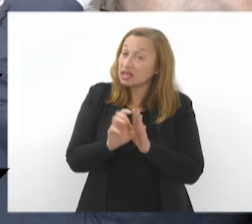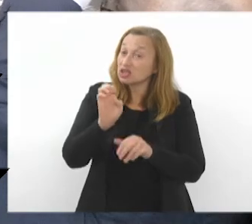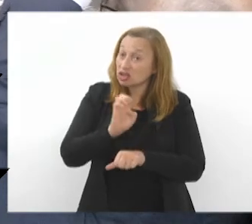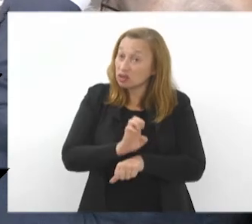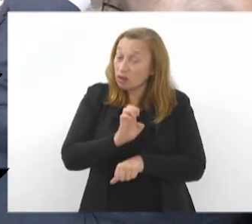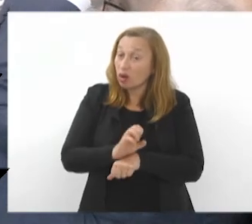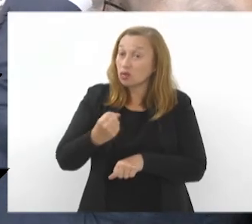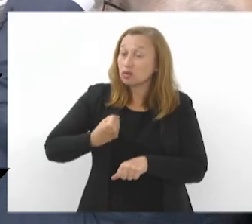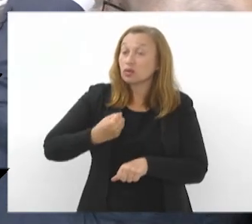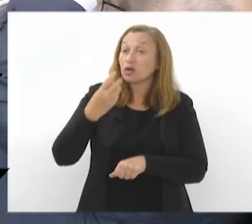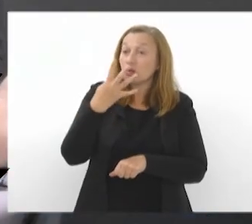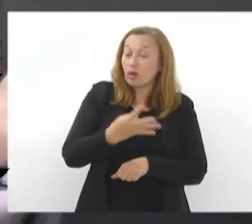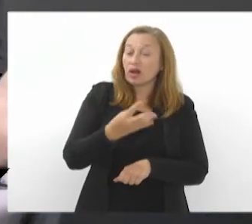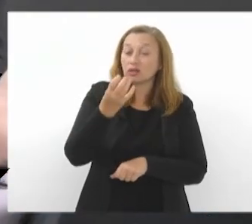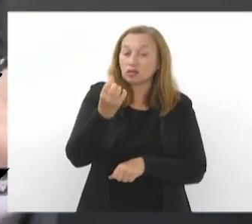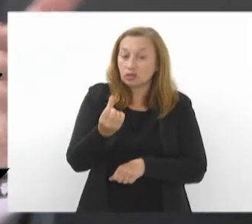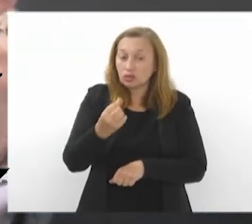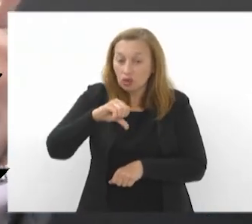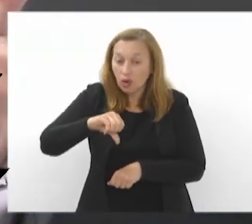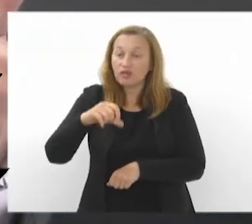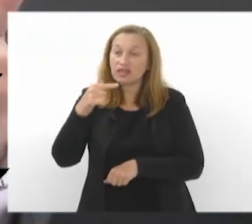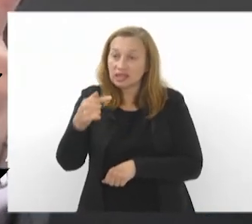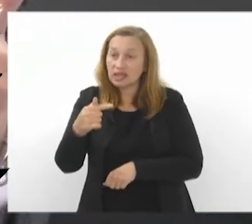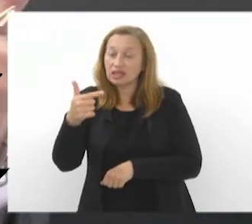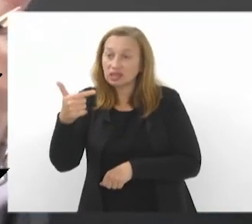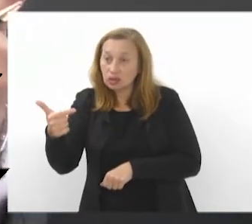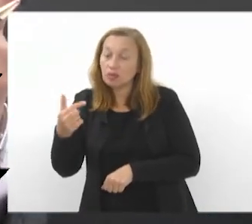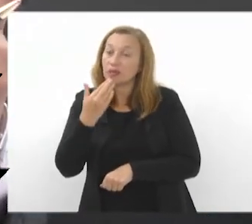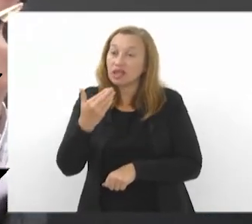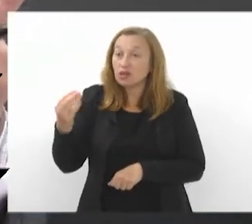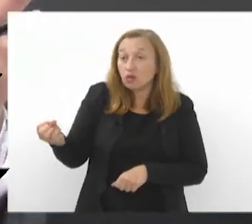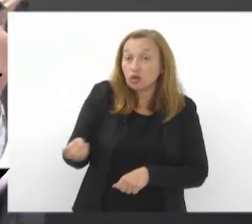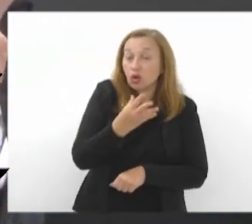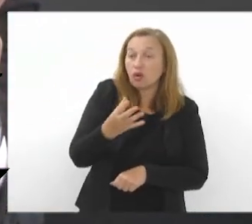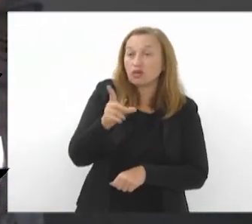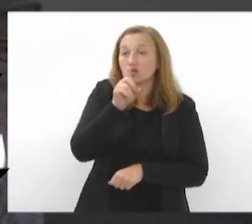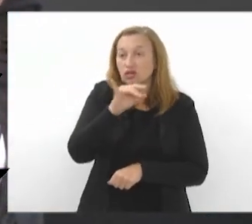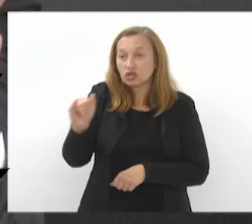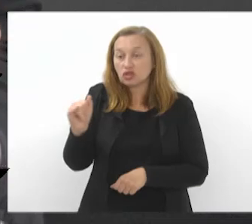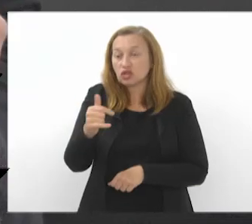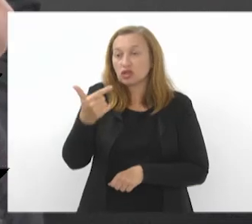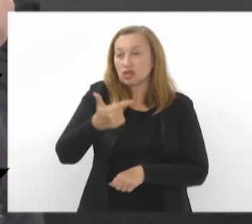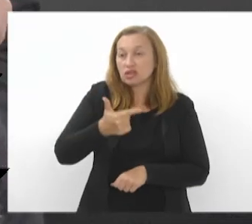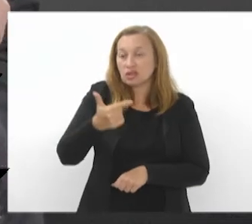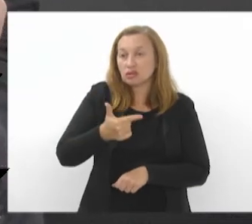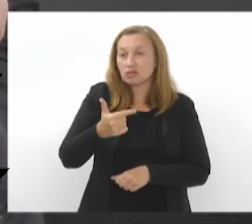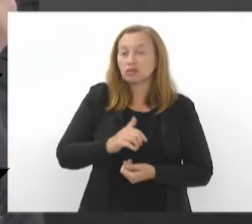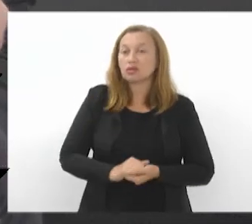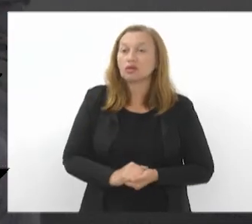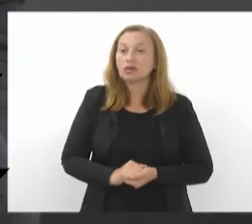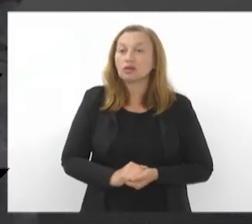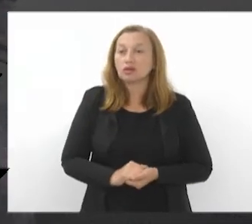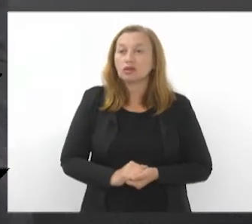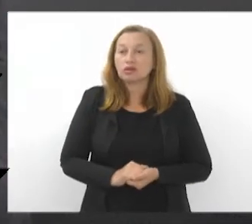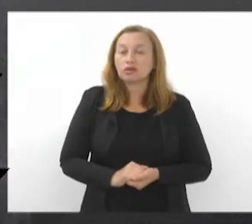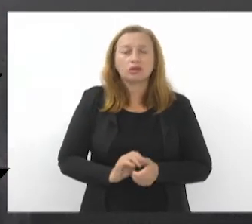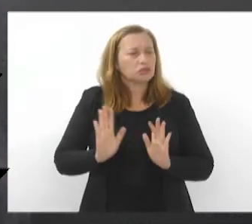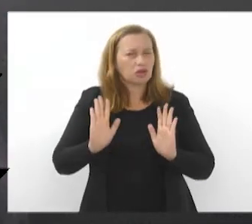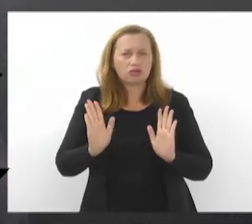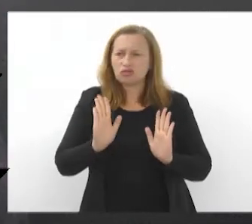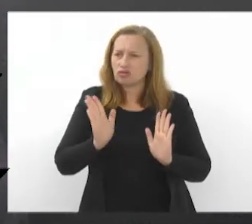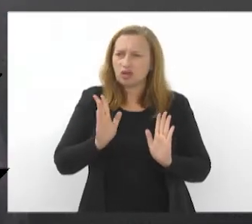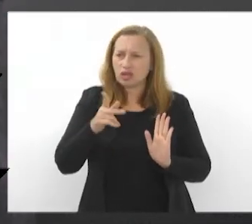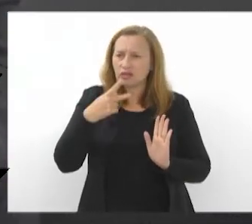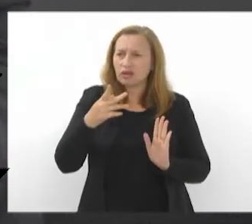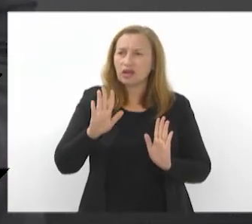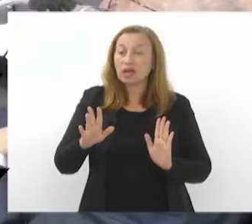número 4972, propondo uma nova data, segundo a própria... O senhor tem que entender? Não, tá claro, já entendi.